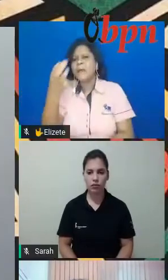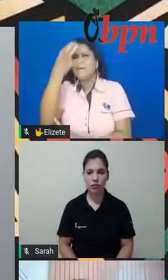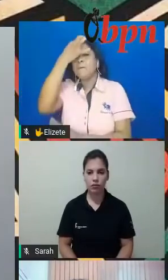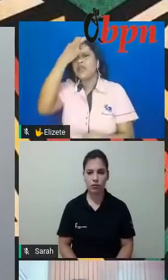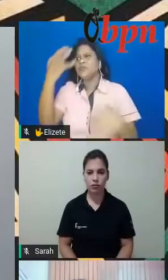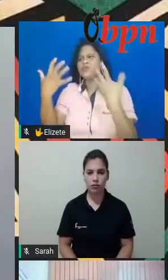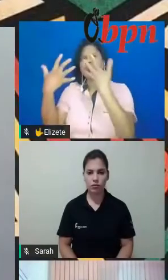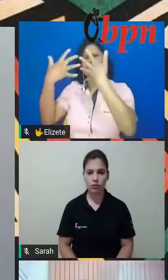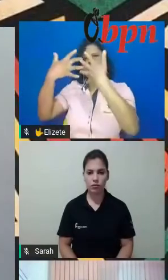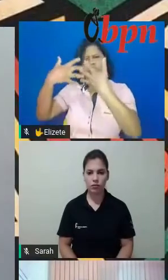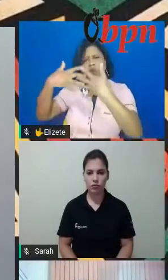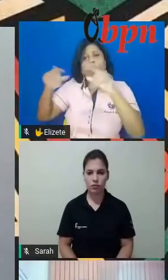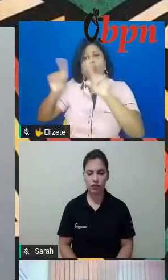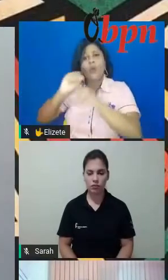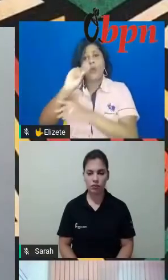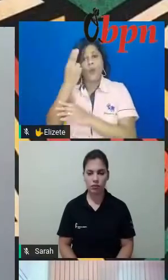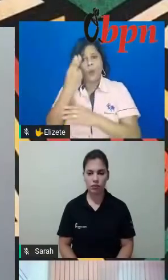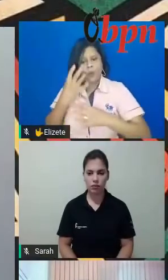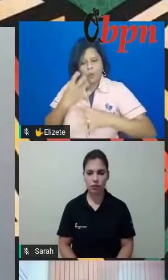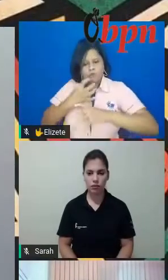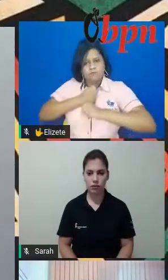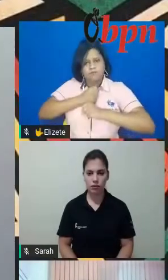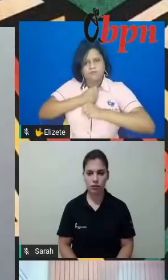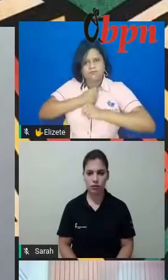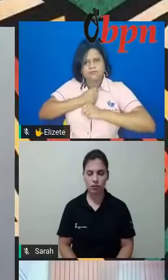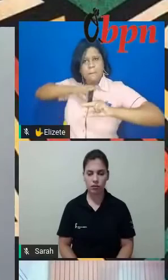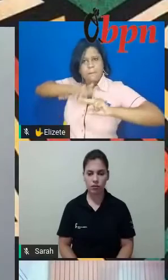escravizado, em sua escravizado,